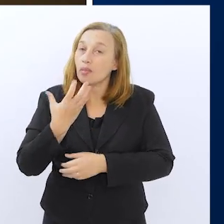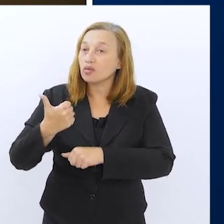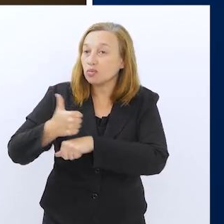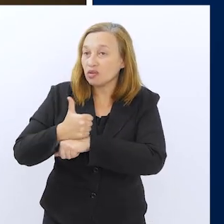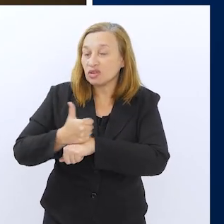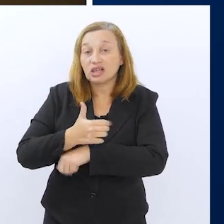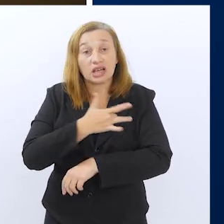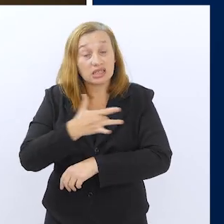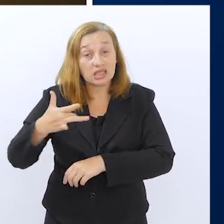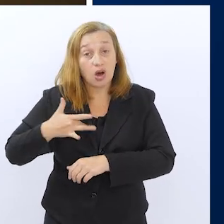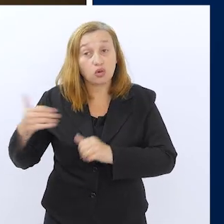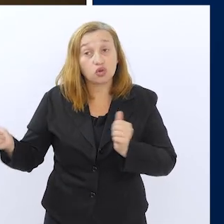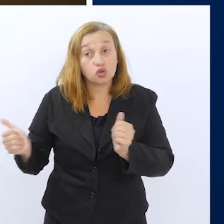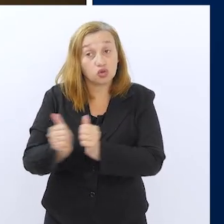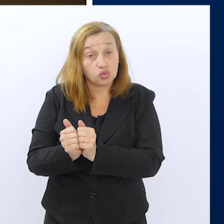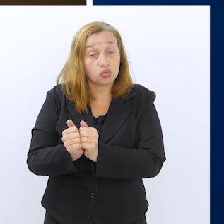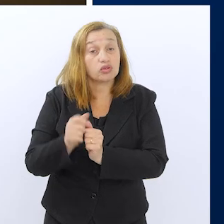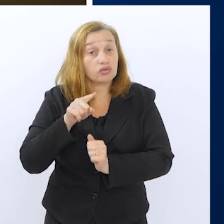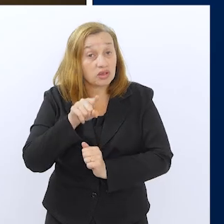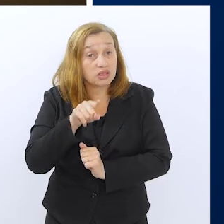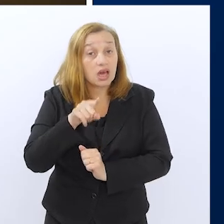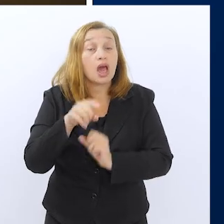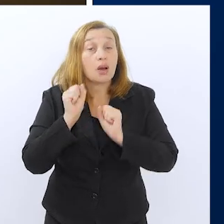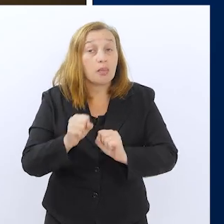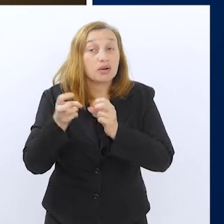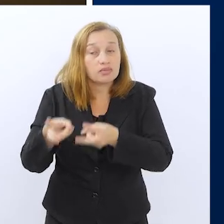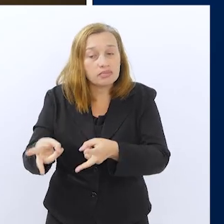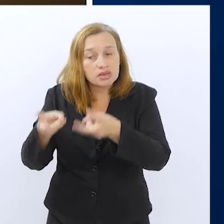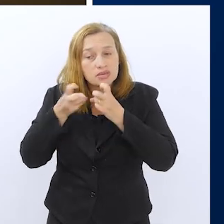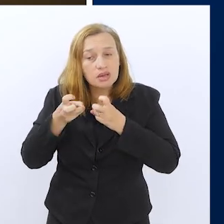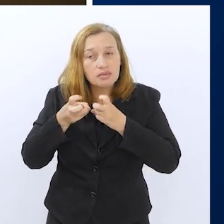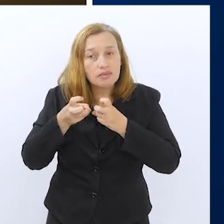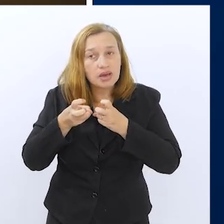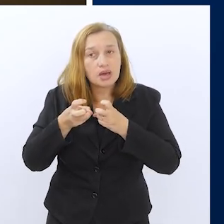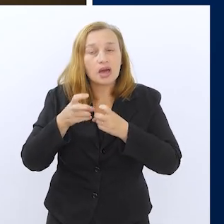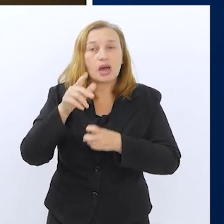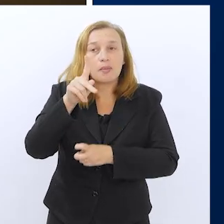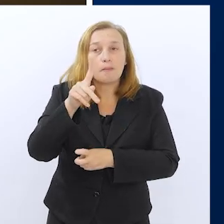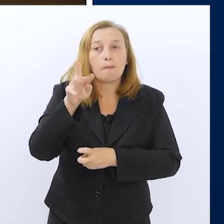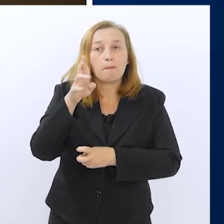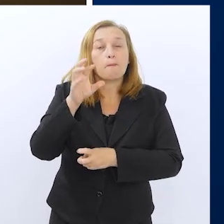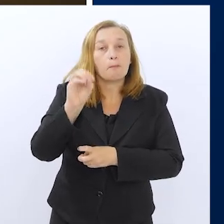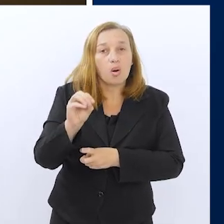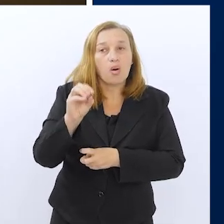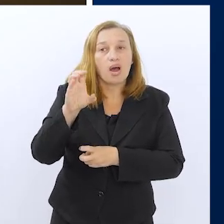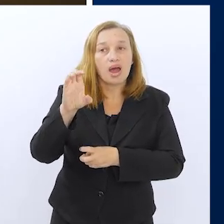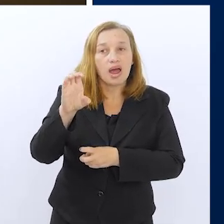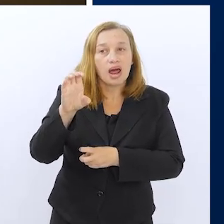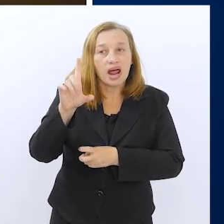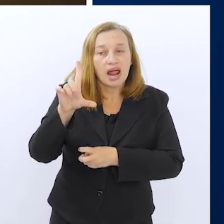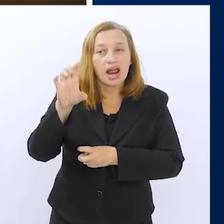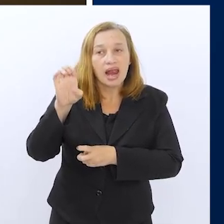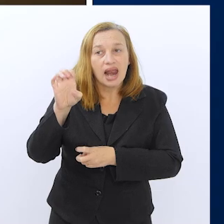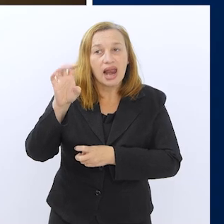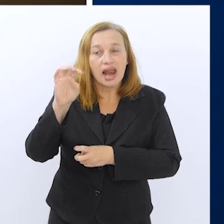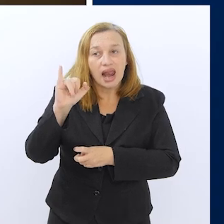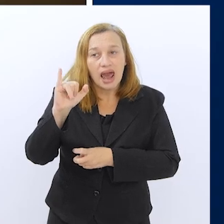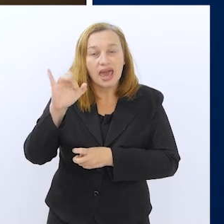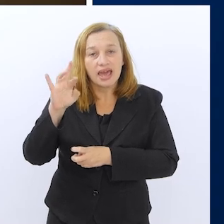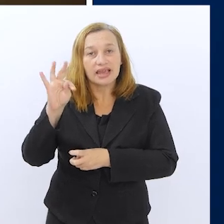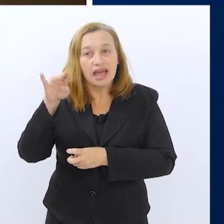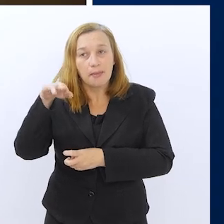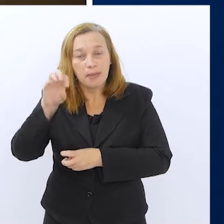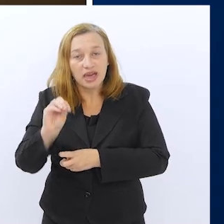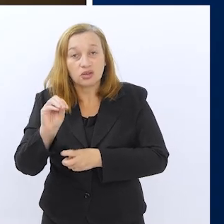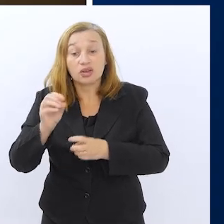de saúde do seu lado, que você já pode perceber que são pró-aleitamento, que são a favor do